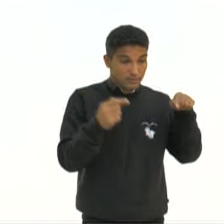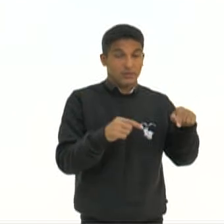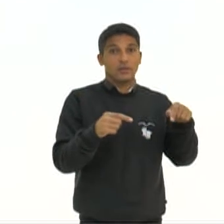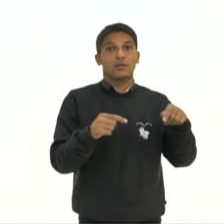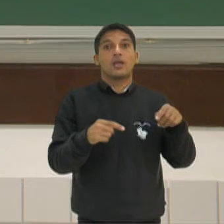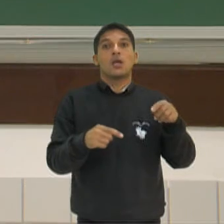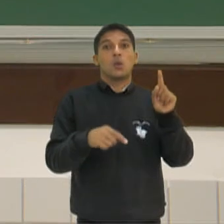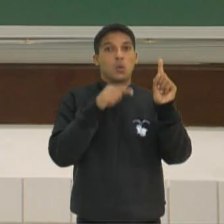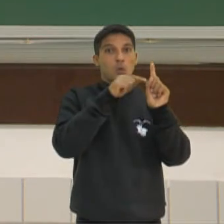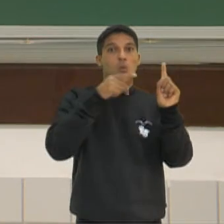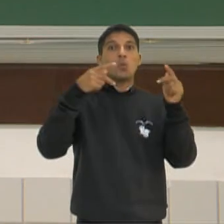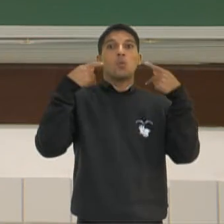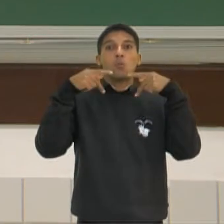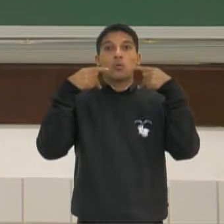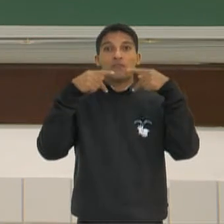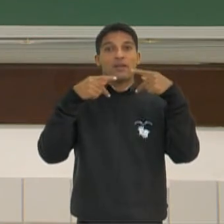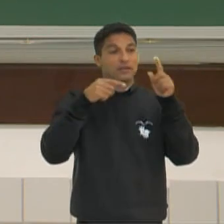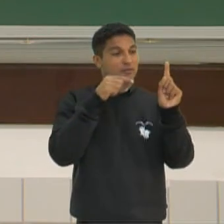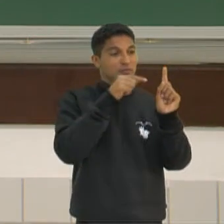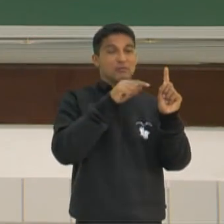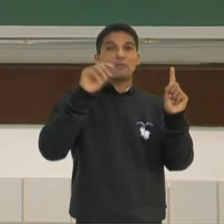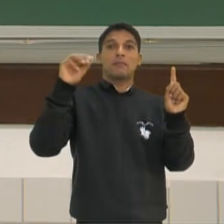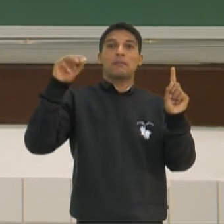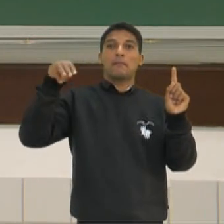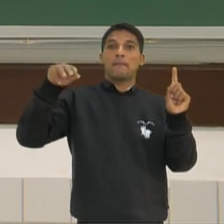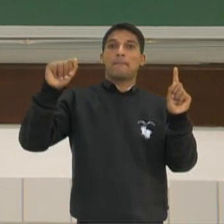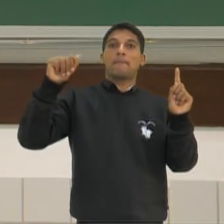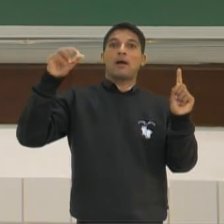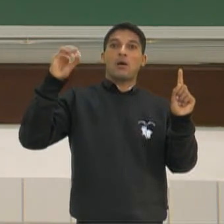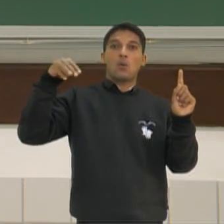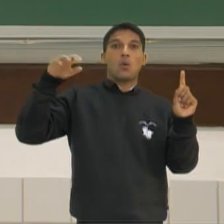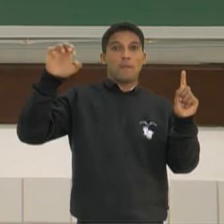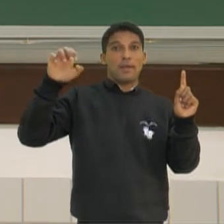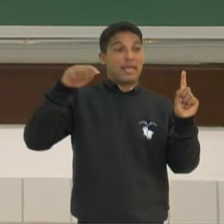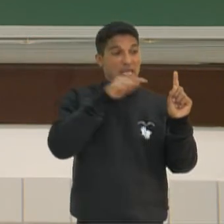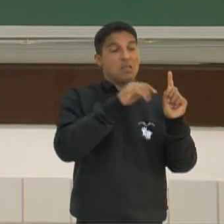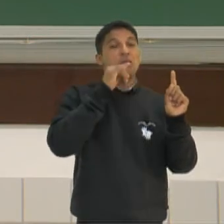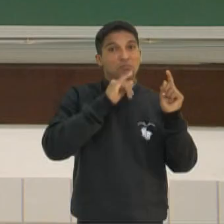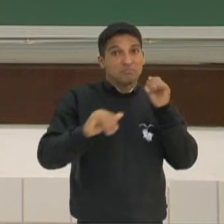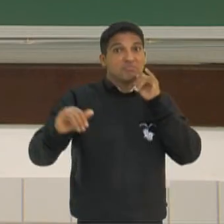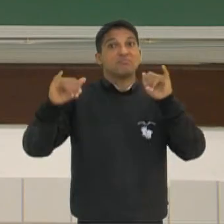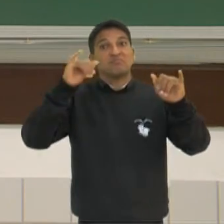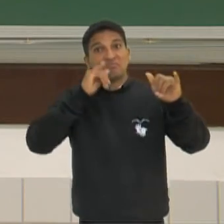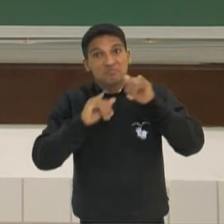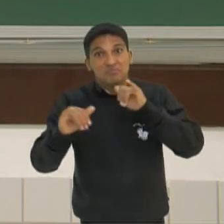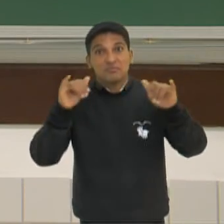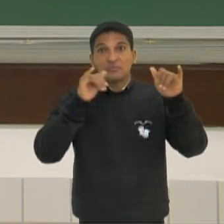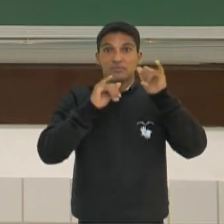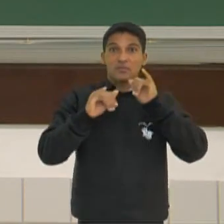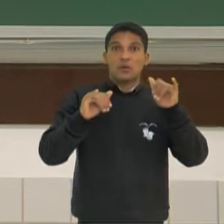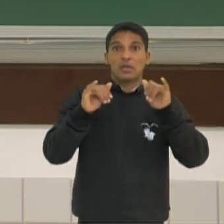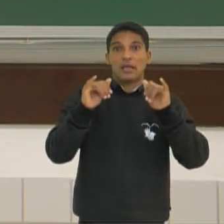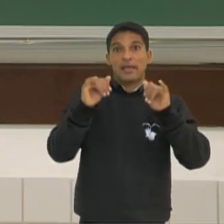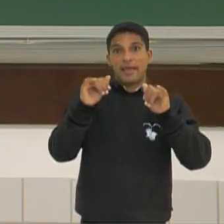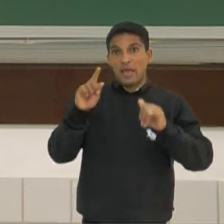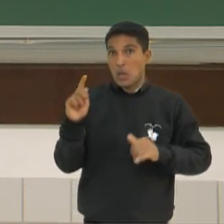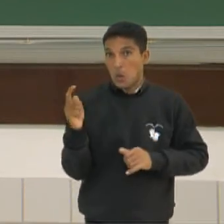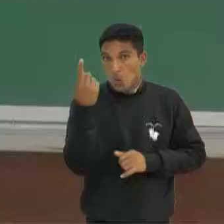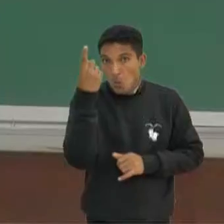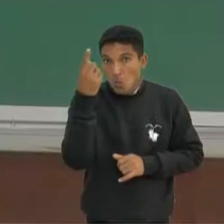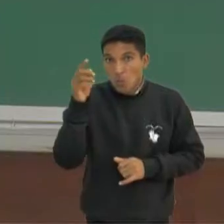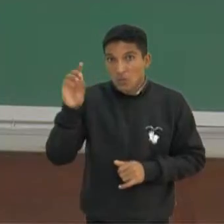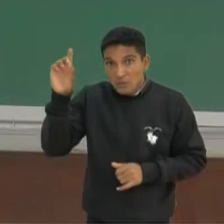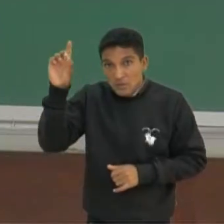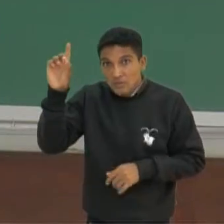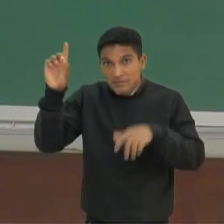existe uma religião monoteísta guiada por Alá. As pessoas vão começar a seguir essas ideias e o